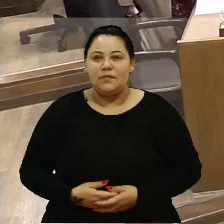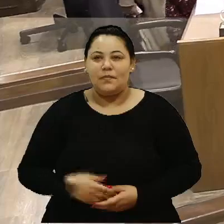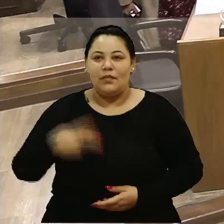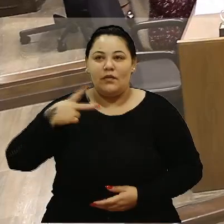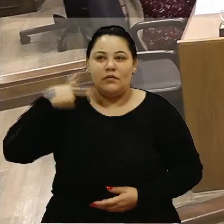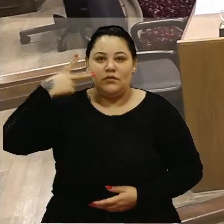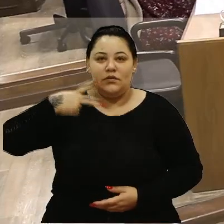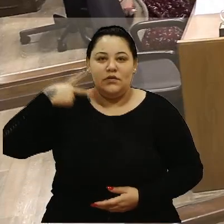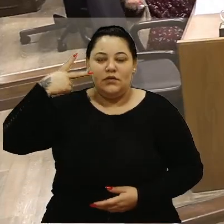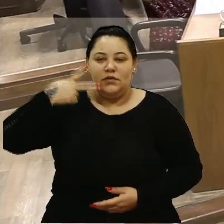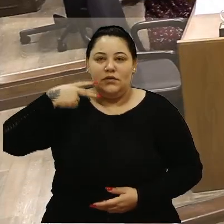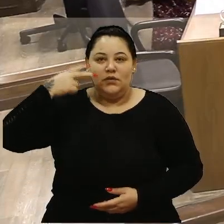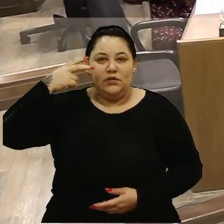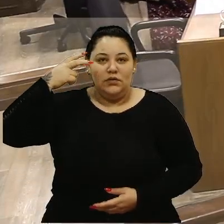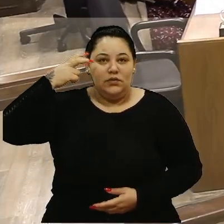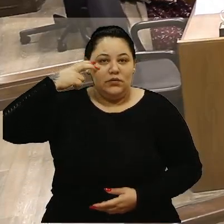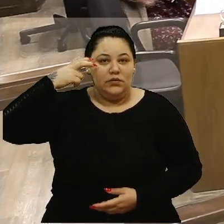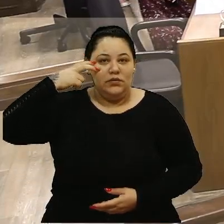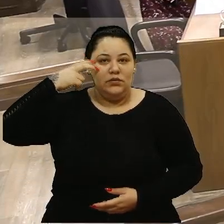Sandro Fantinel.